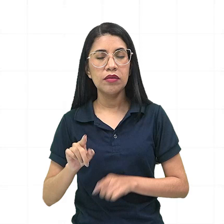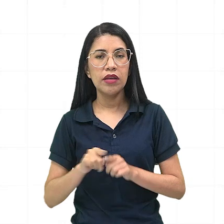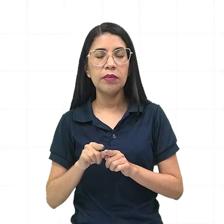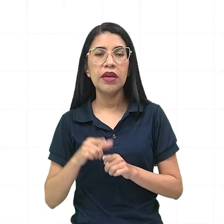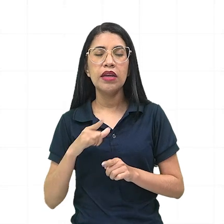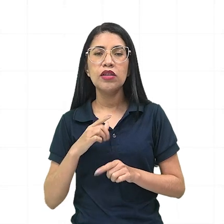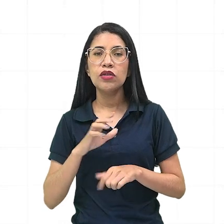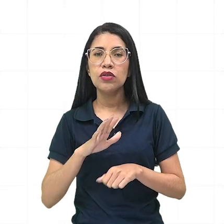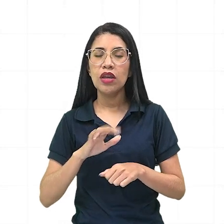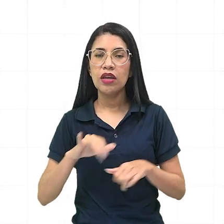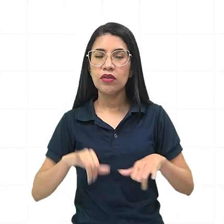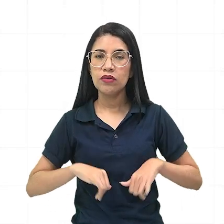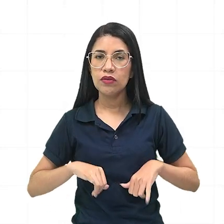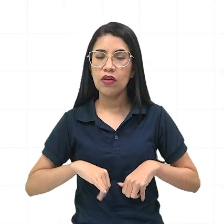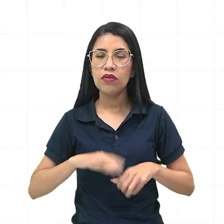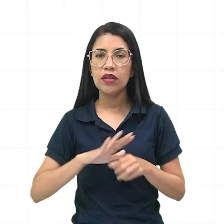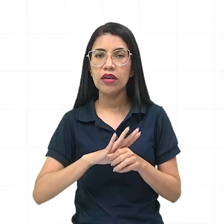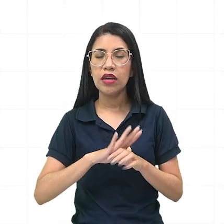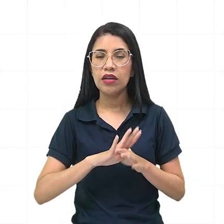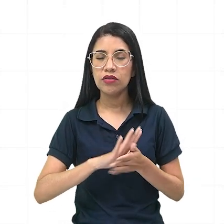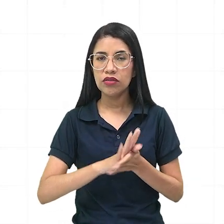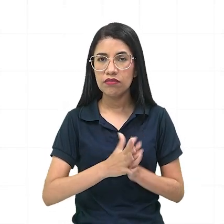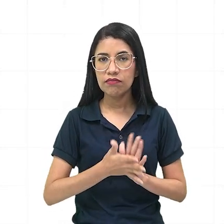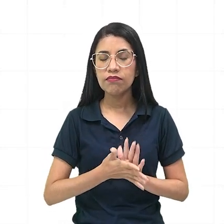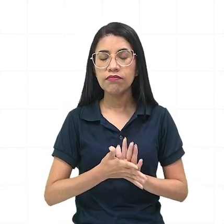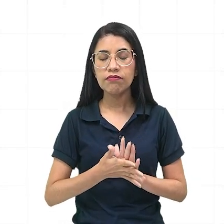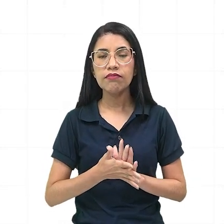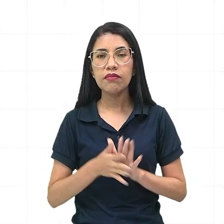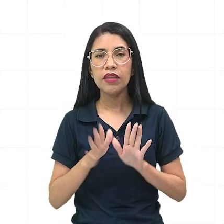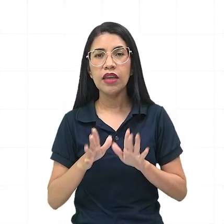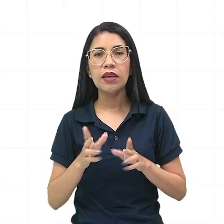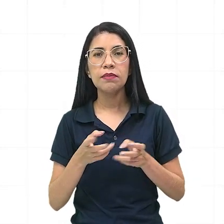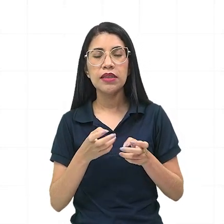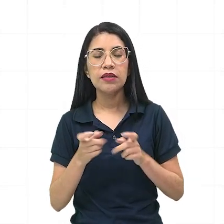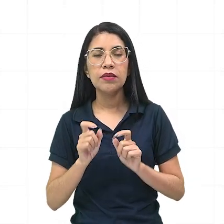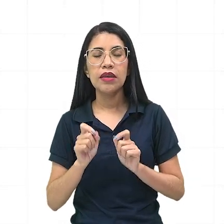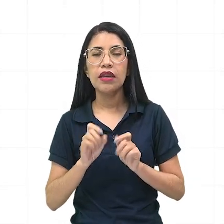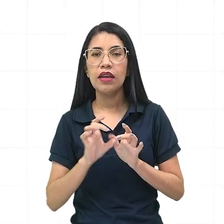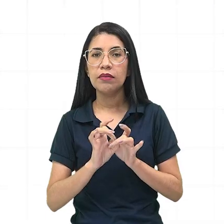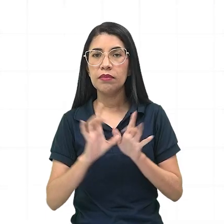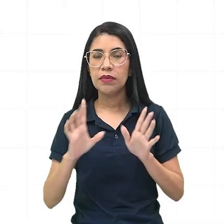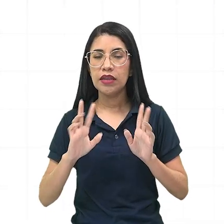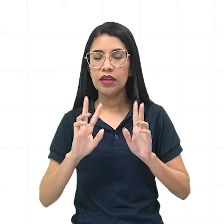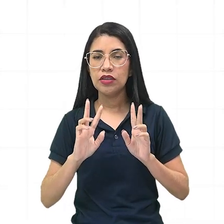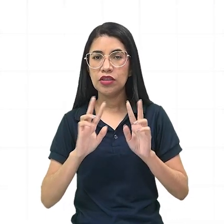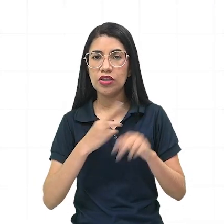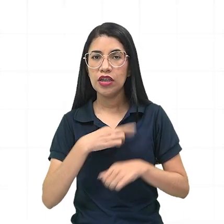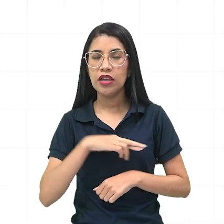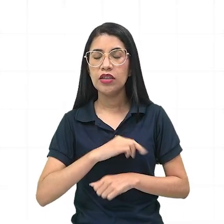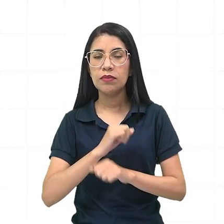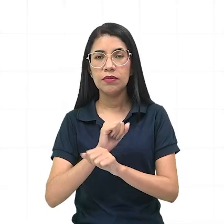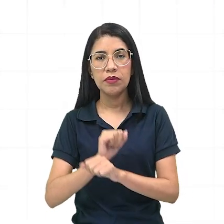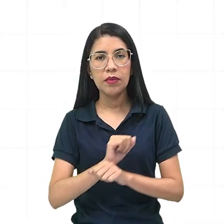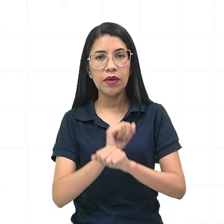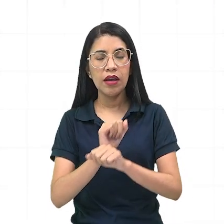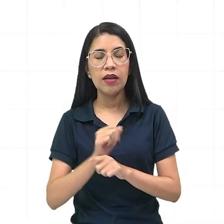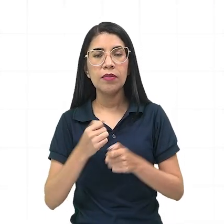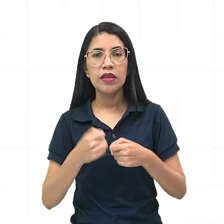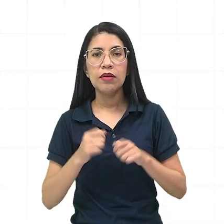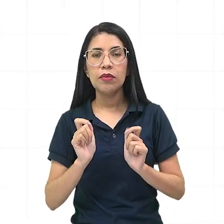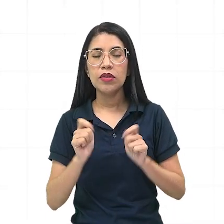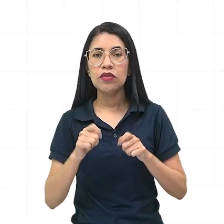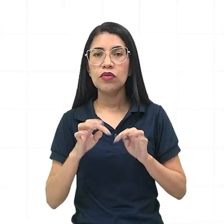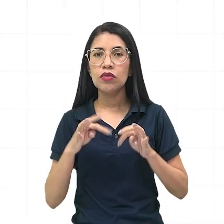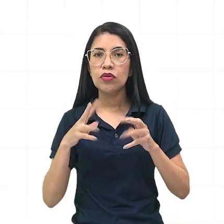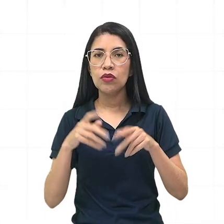enfrentam discriminação. E aqui a gente deve pensar que a liberdade religiosa deve ser defendida para que todas as crenças